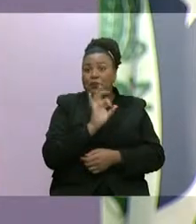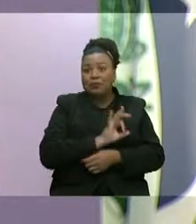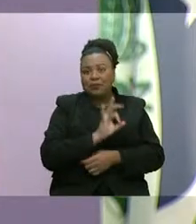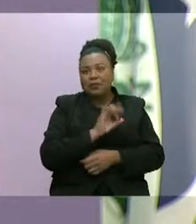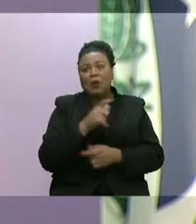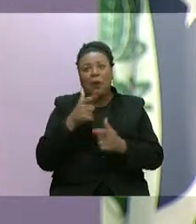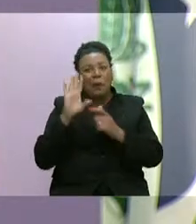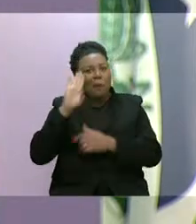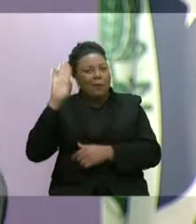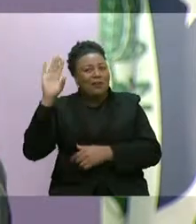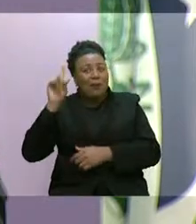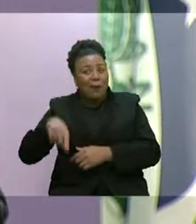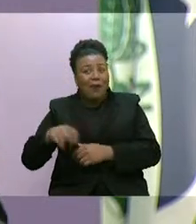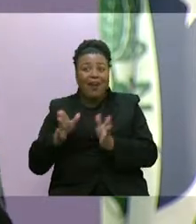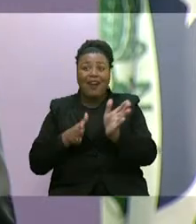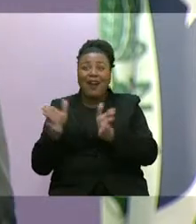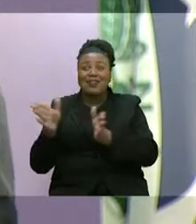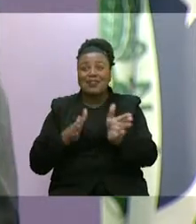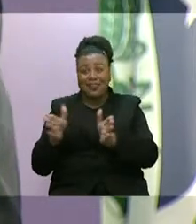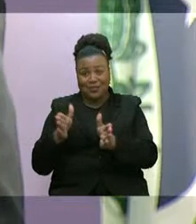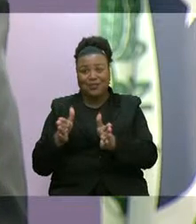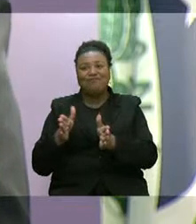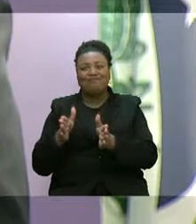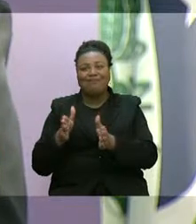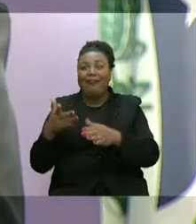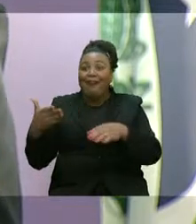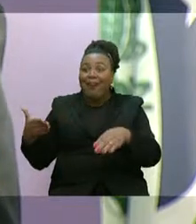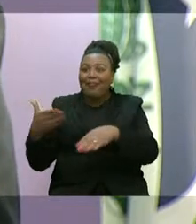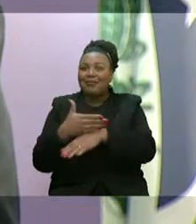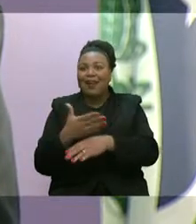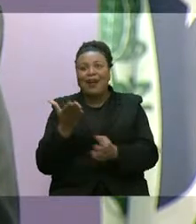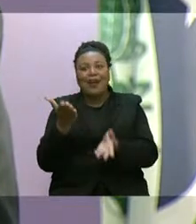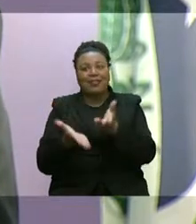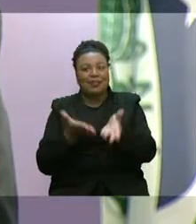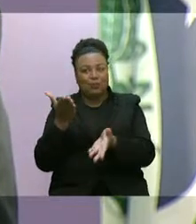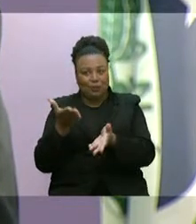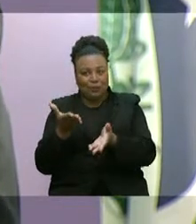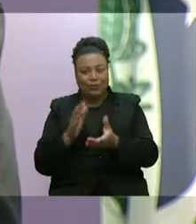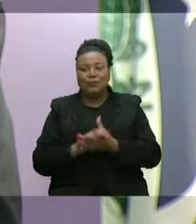Então, meu maior problema está no acesso, na entrada ao atendimento.